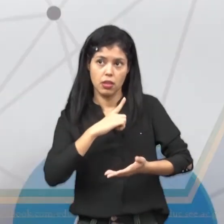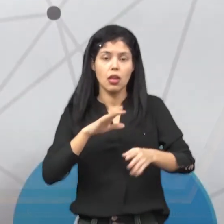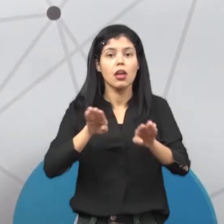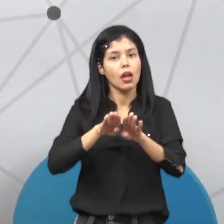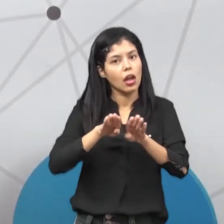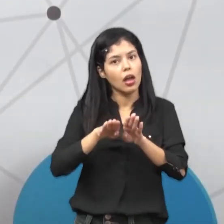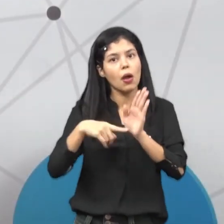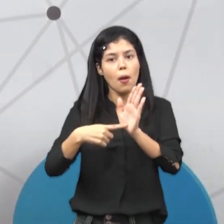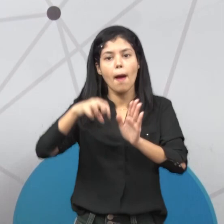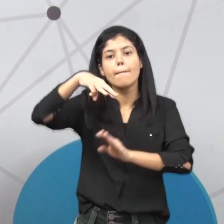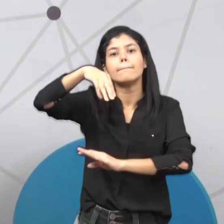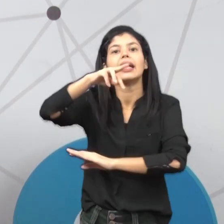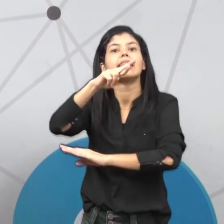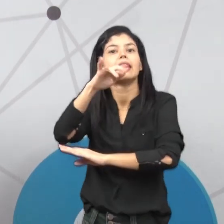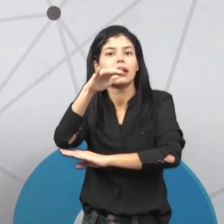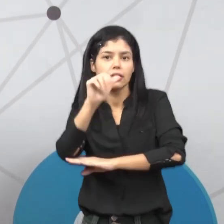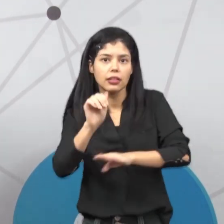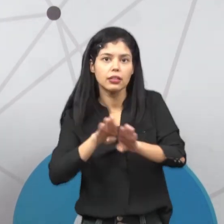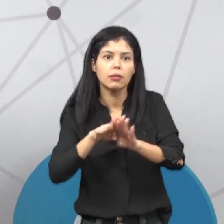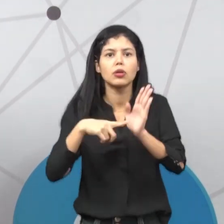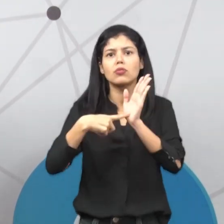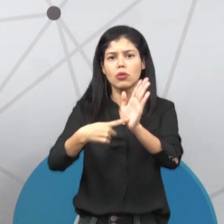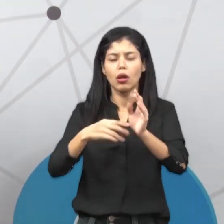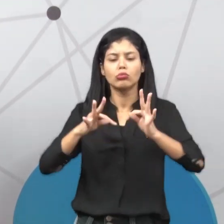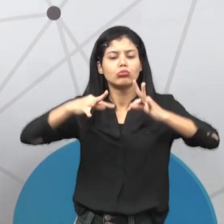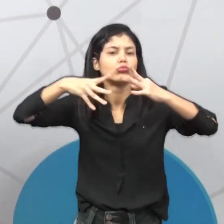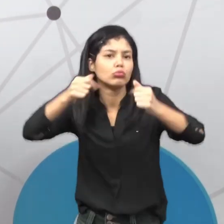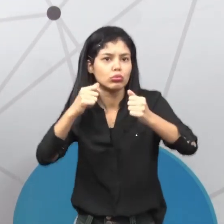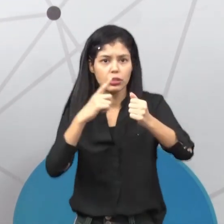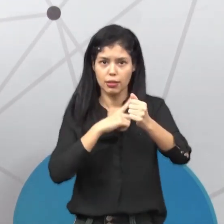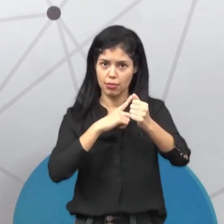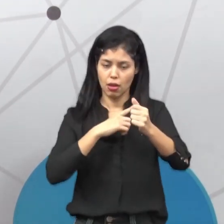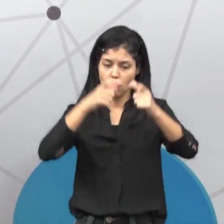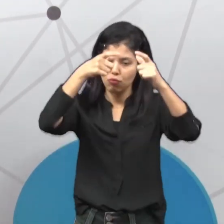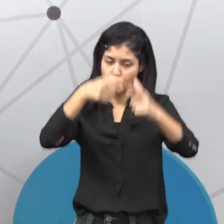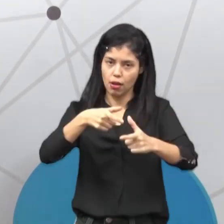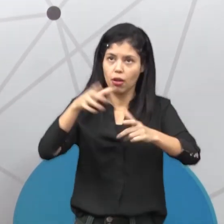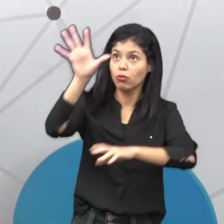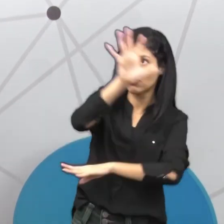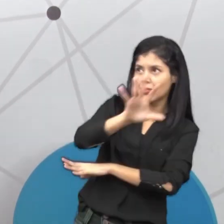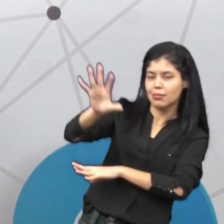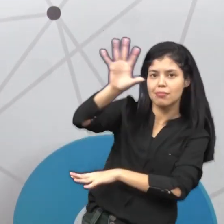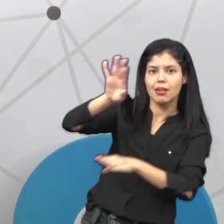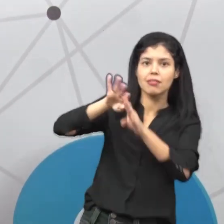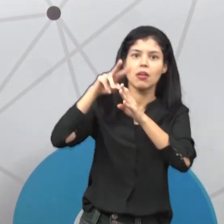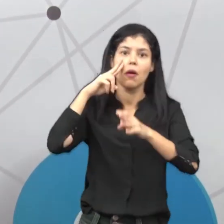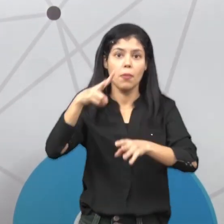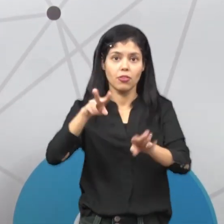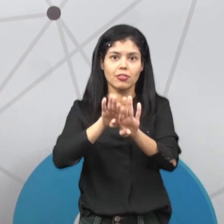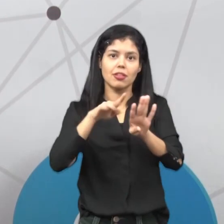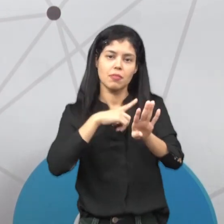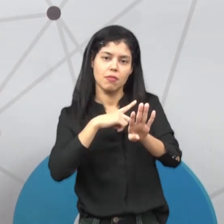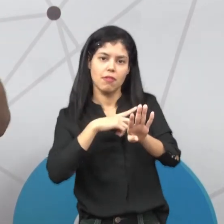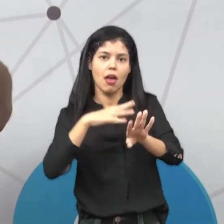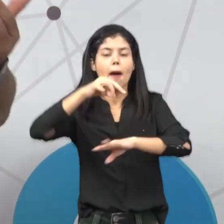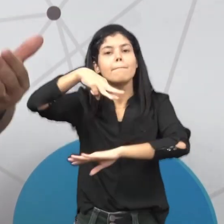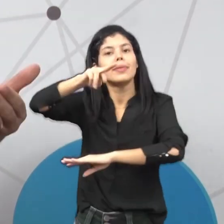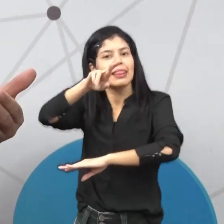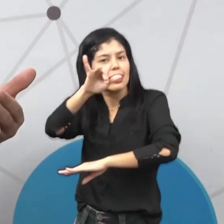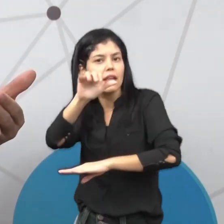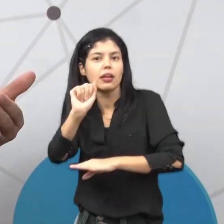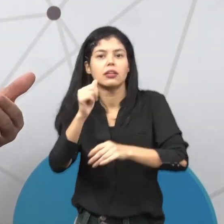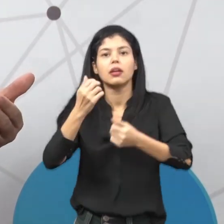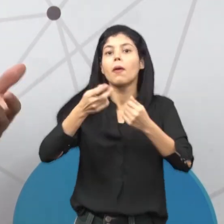também são considerados como matéria, porque tudo que tem massa e ocupa lugar no espaço é chamado de matéria, assim como